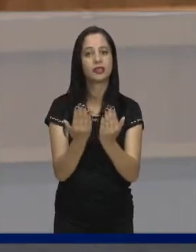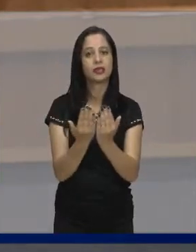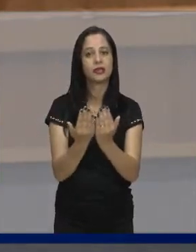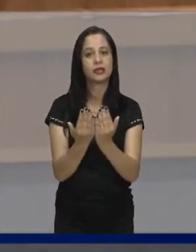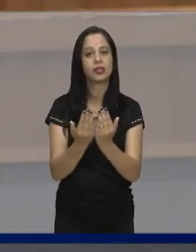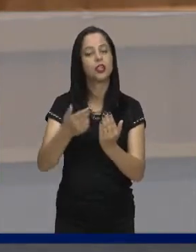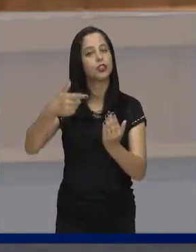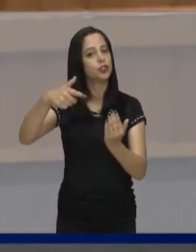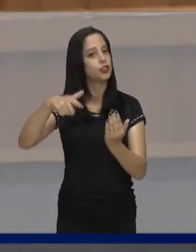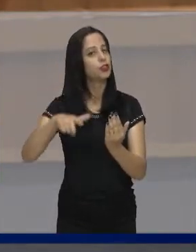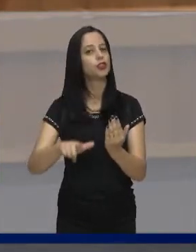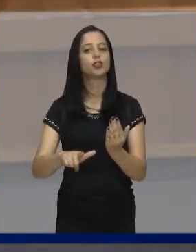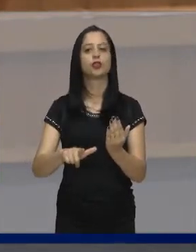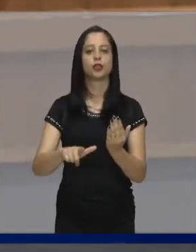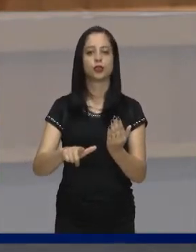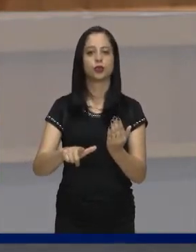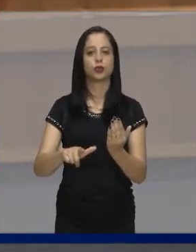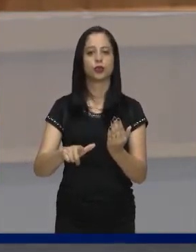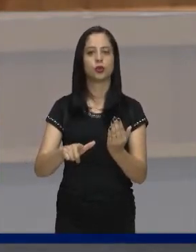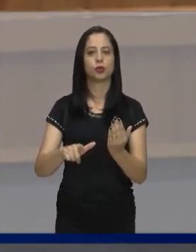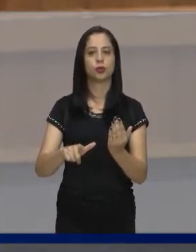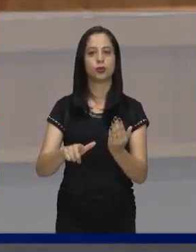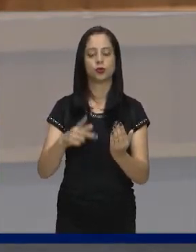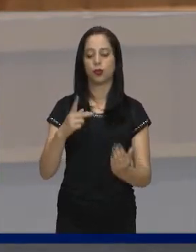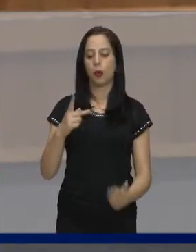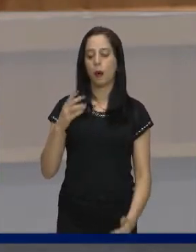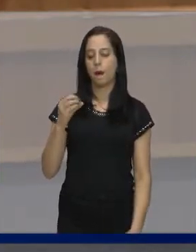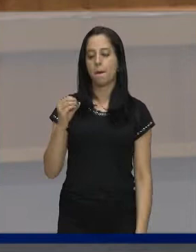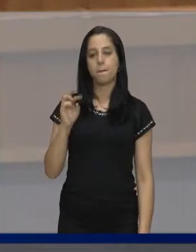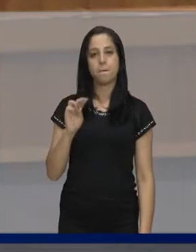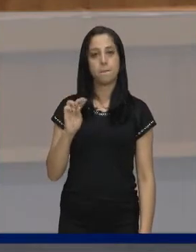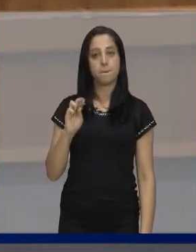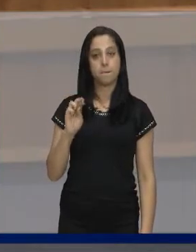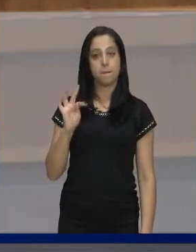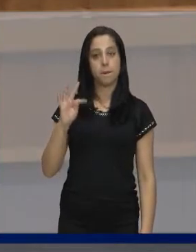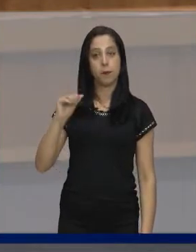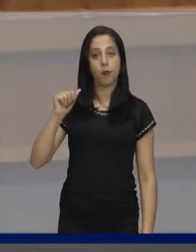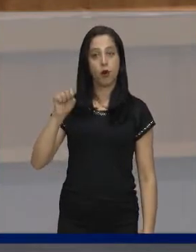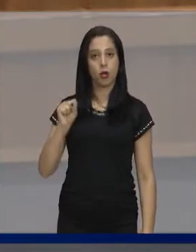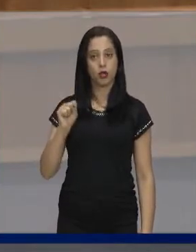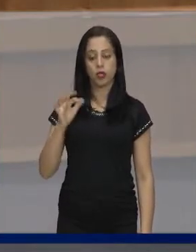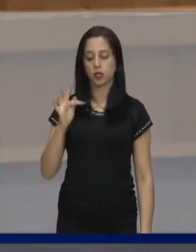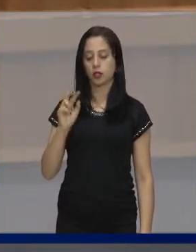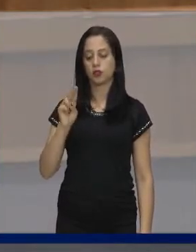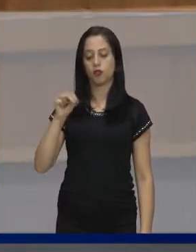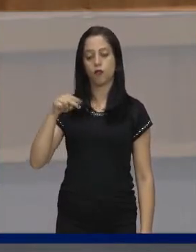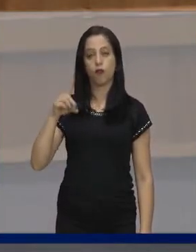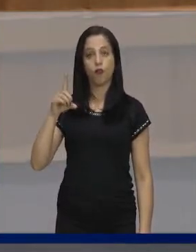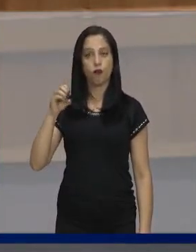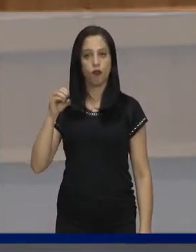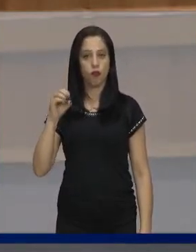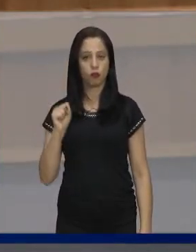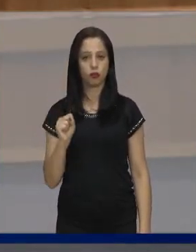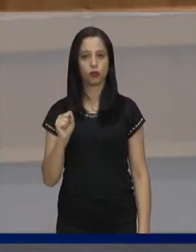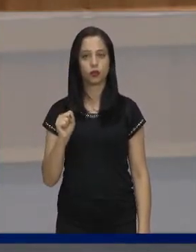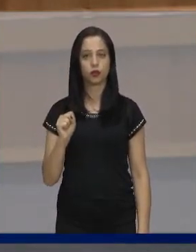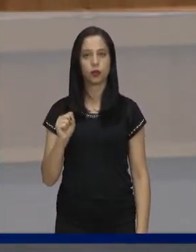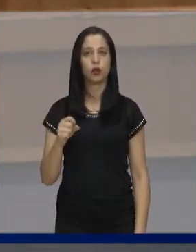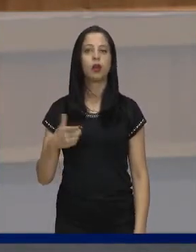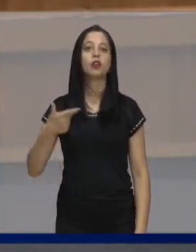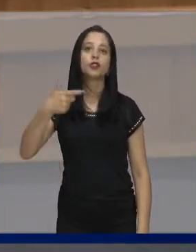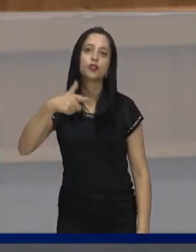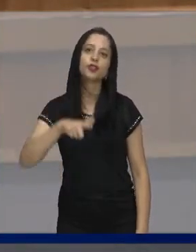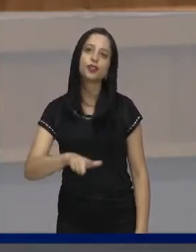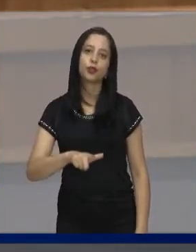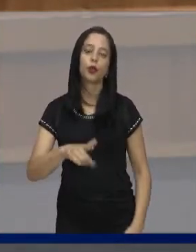aquele grupo, Portas dos Fundos, né, que já tem até um nome sugestivo, vai lançar mais uma